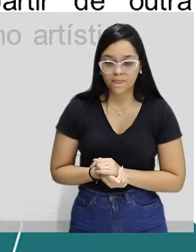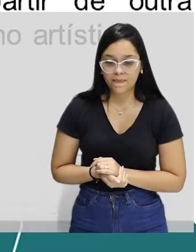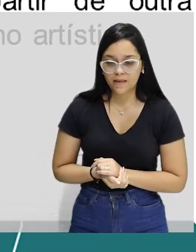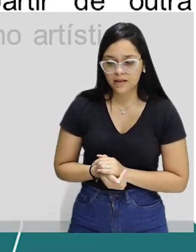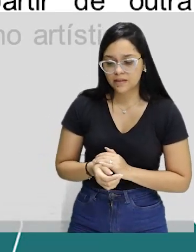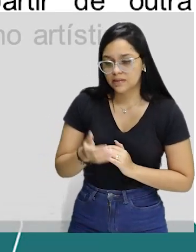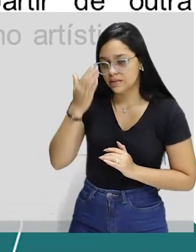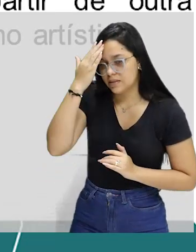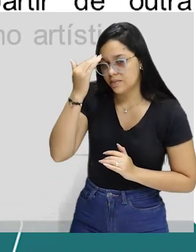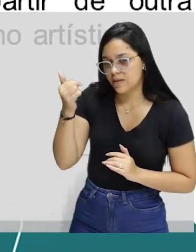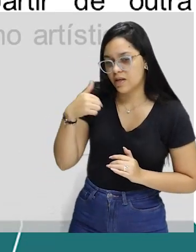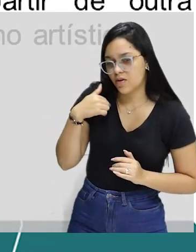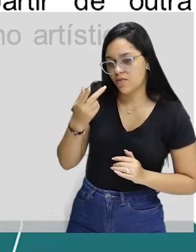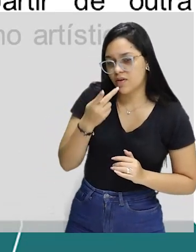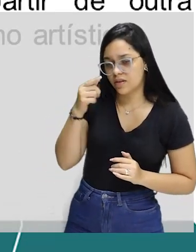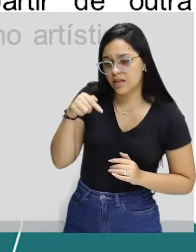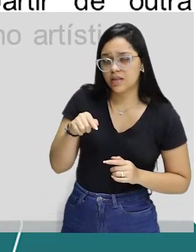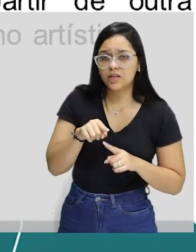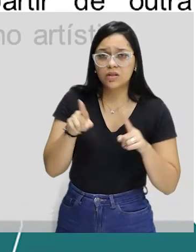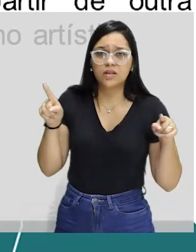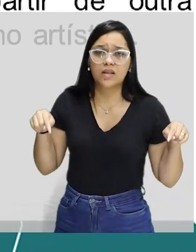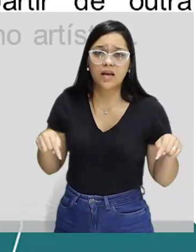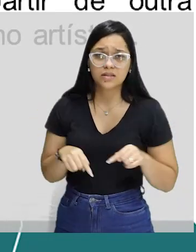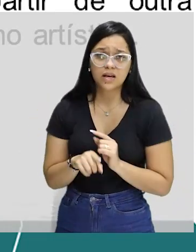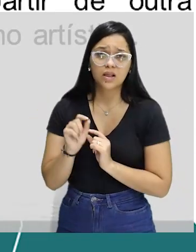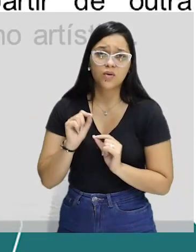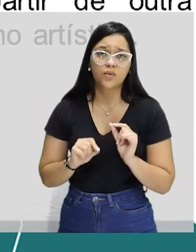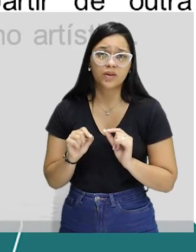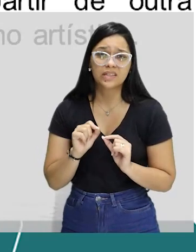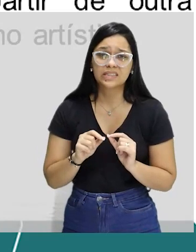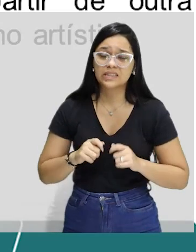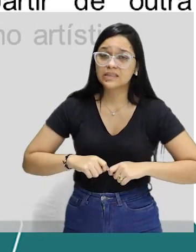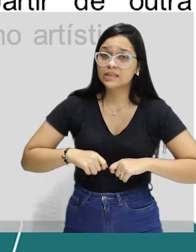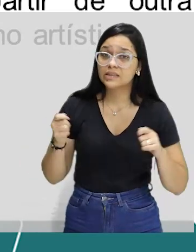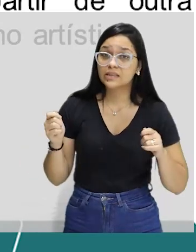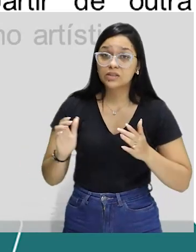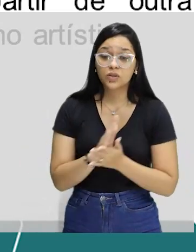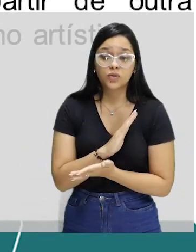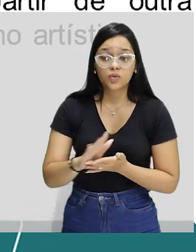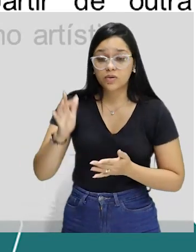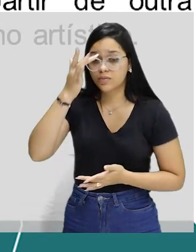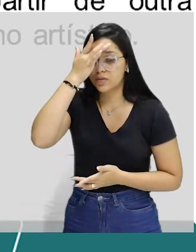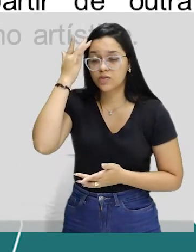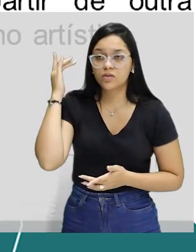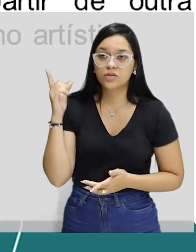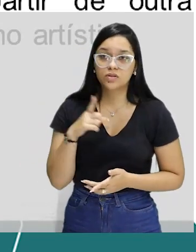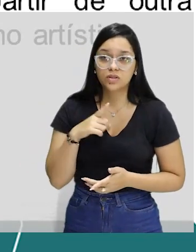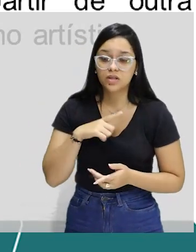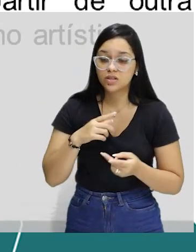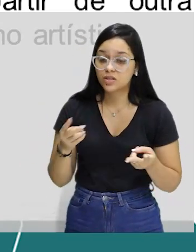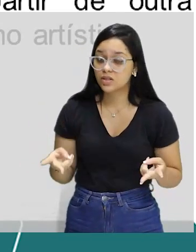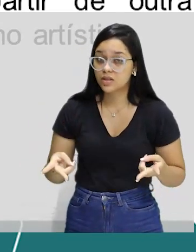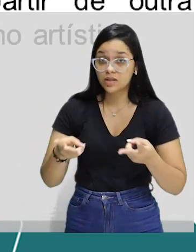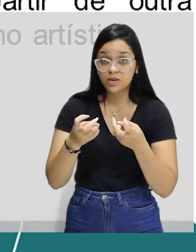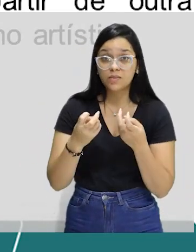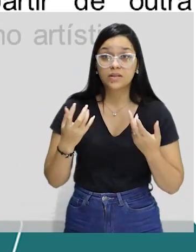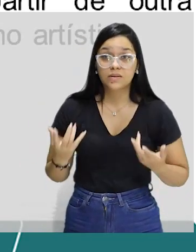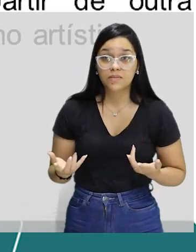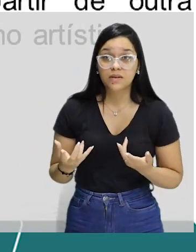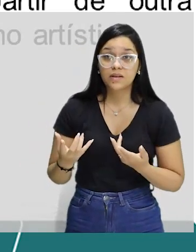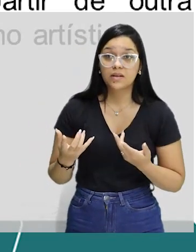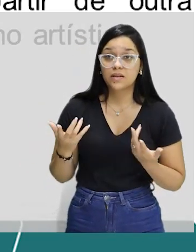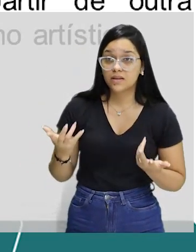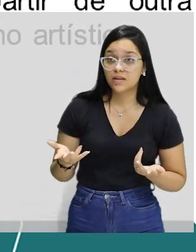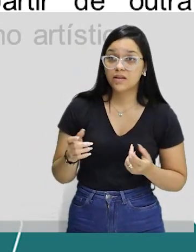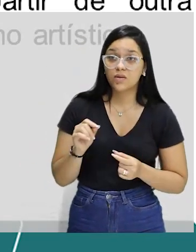Releituras de obra de arte. Eu estava comentando há pouco aqui no estúdio sobre a incapacidade que algumas pessoas têm de não perceber literalmente nas